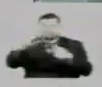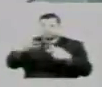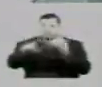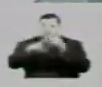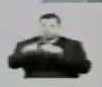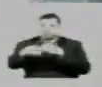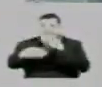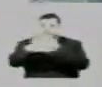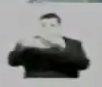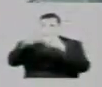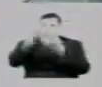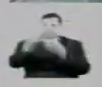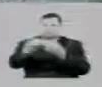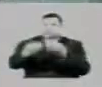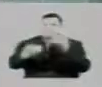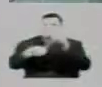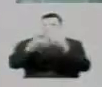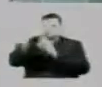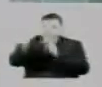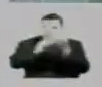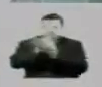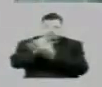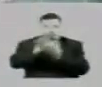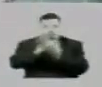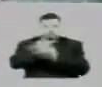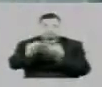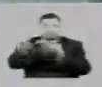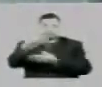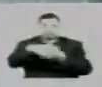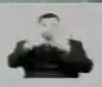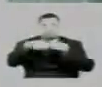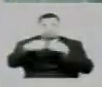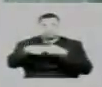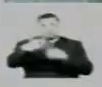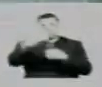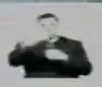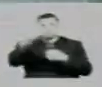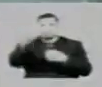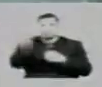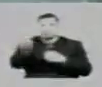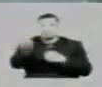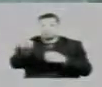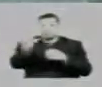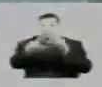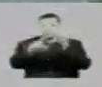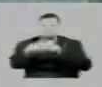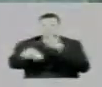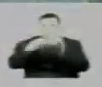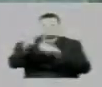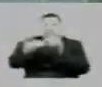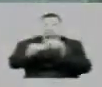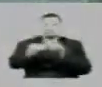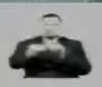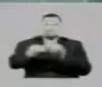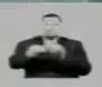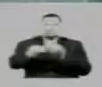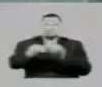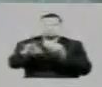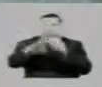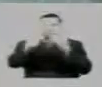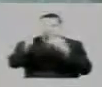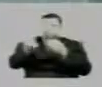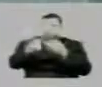24 meses uma obra que no seu projeto básico diz que necessita de 46 meses? E terceiro, como superar todos